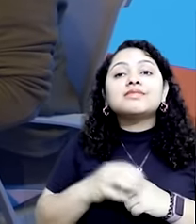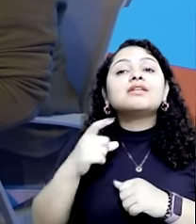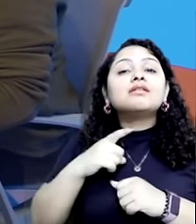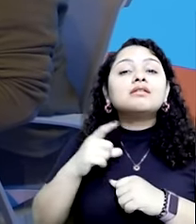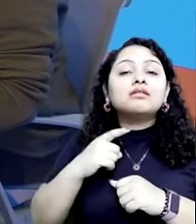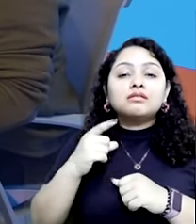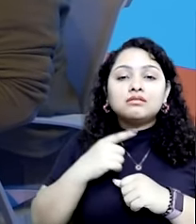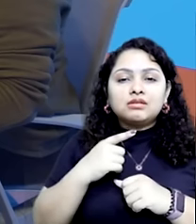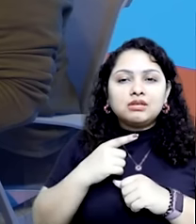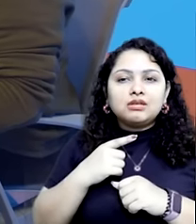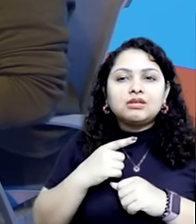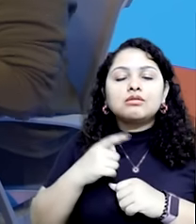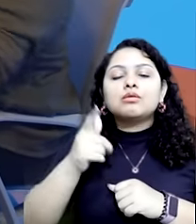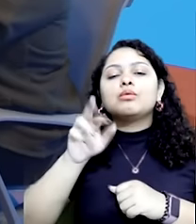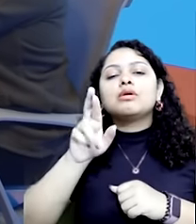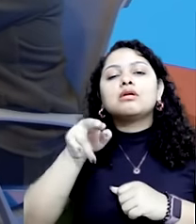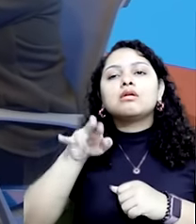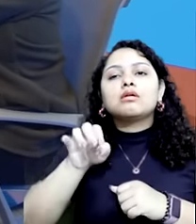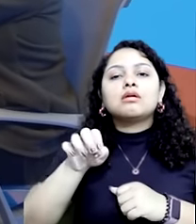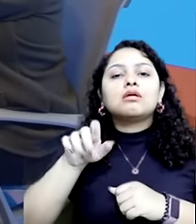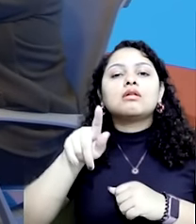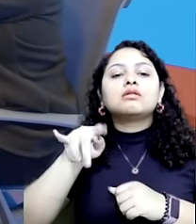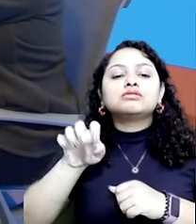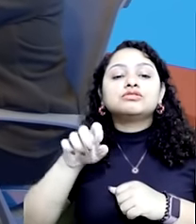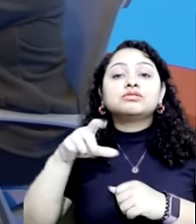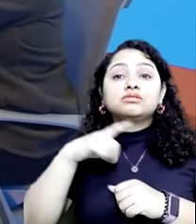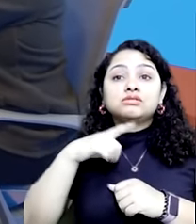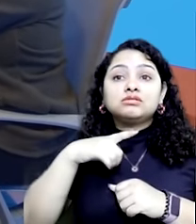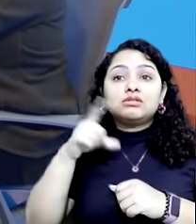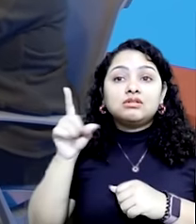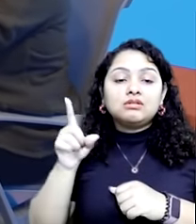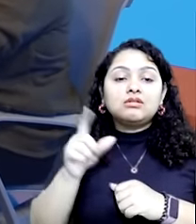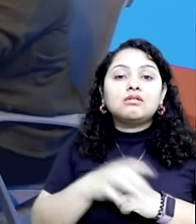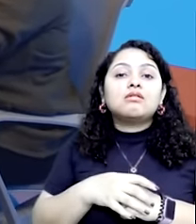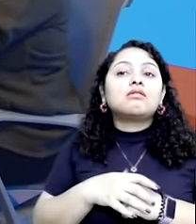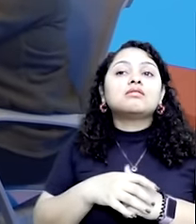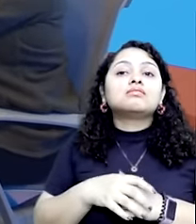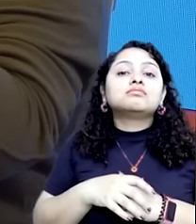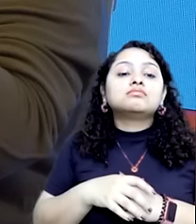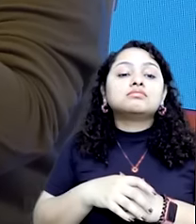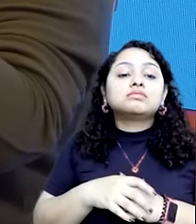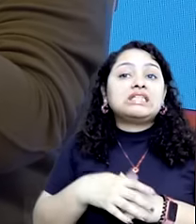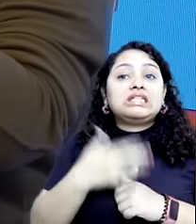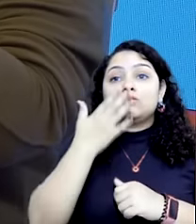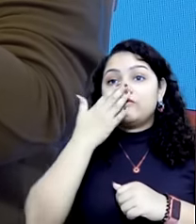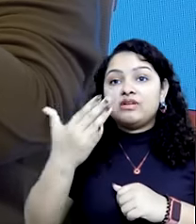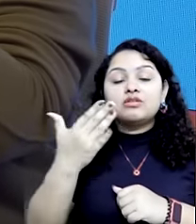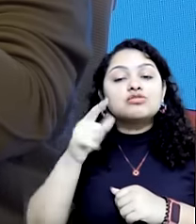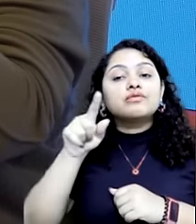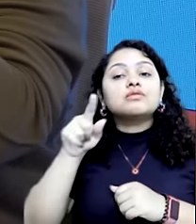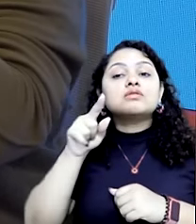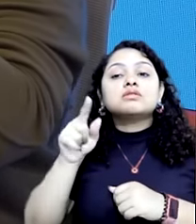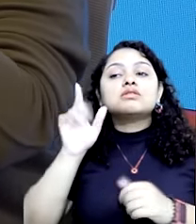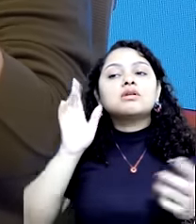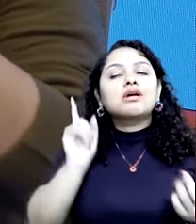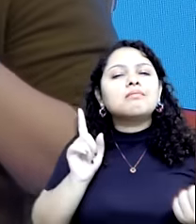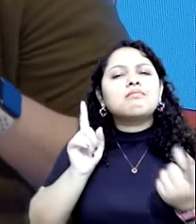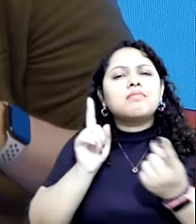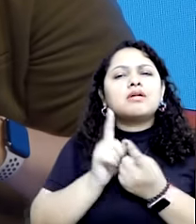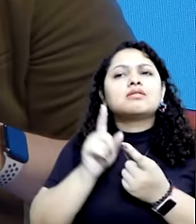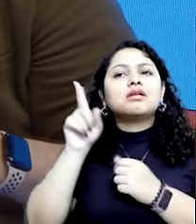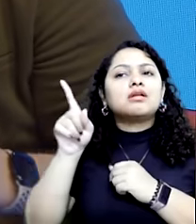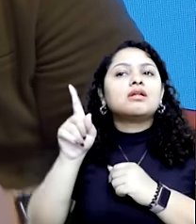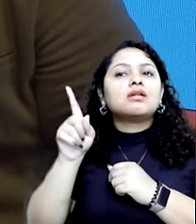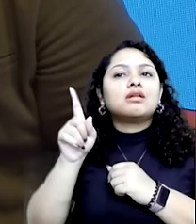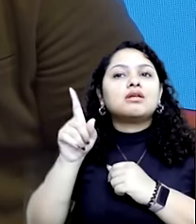efeito que o ring Light dá quando você olha tá com ring Light lembra O Ring Light uhum ele tá na tua frente e você chega bem próximo O Ring